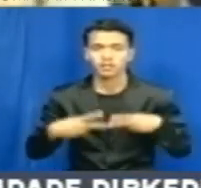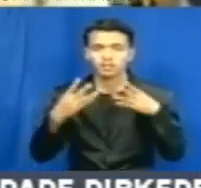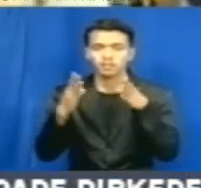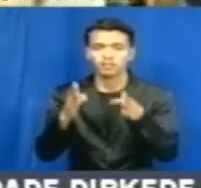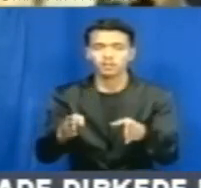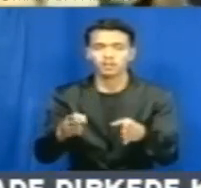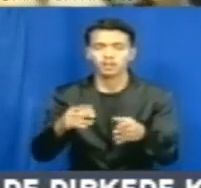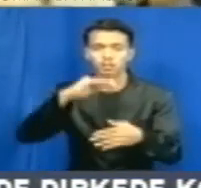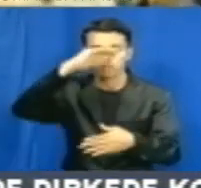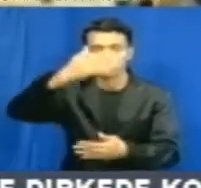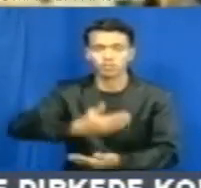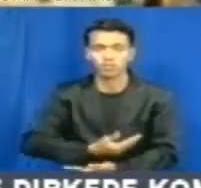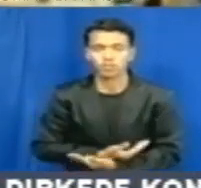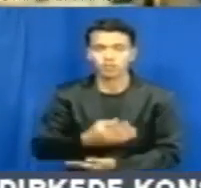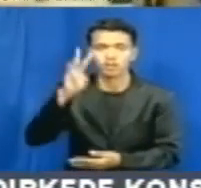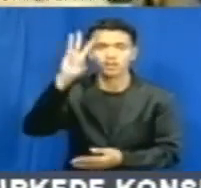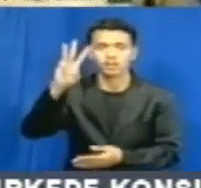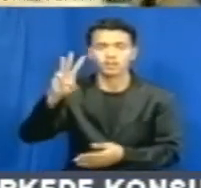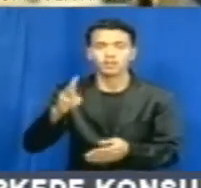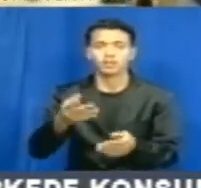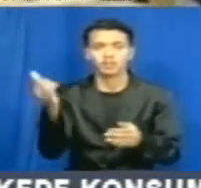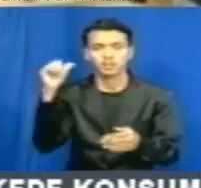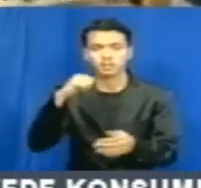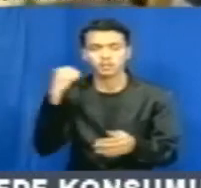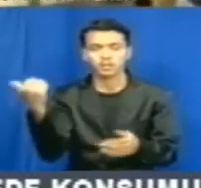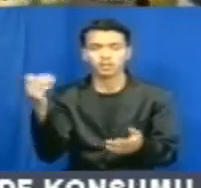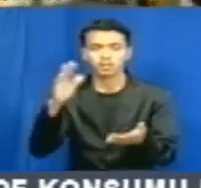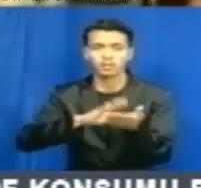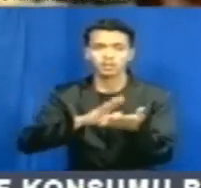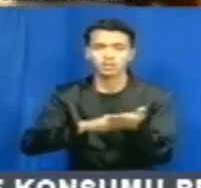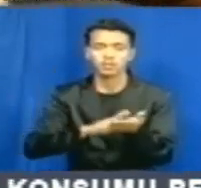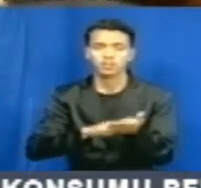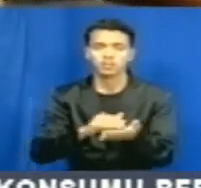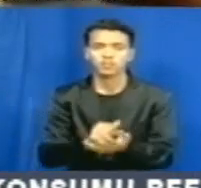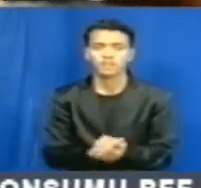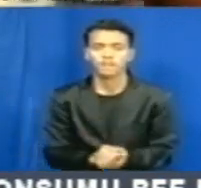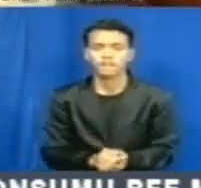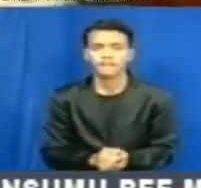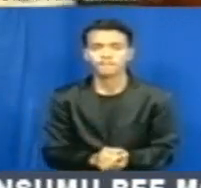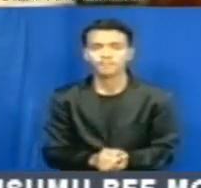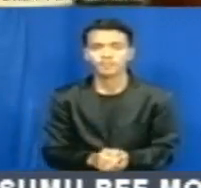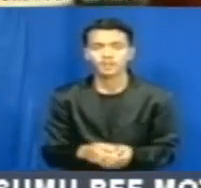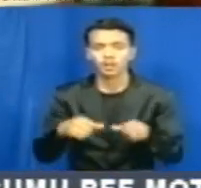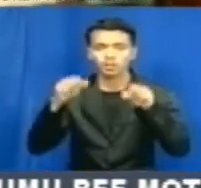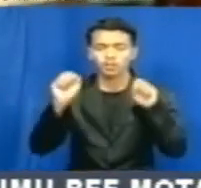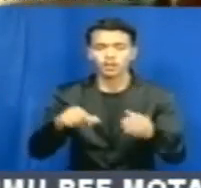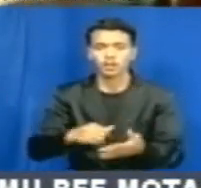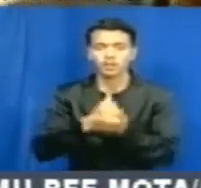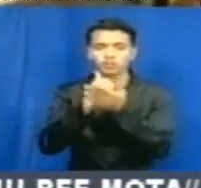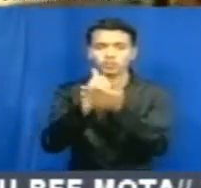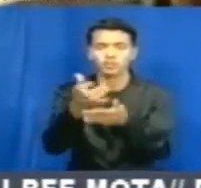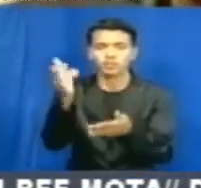na ine balus eskola kare bele sirane estar bele o apoio mania para minha pele